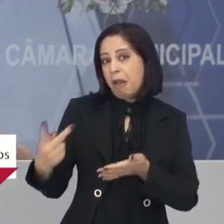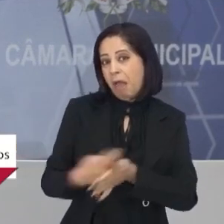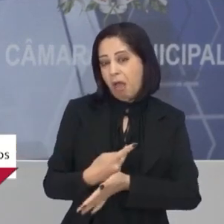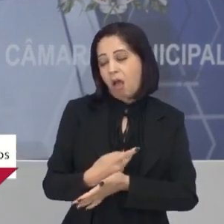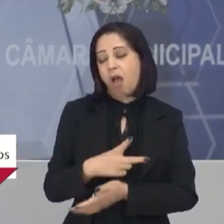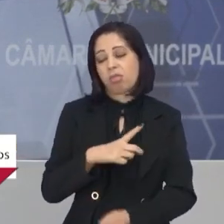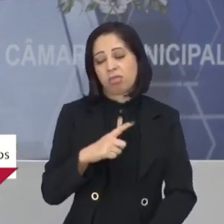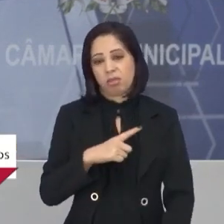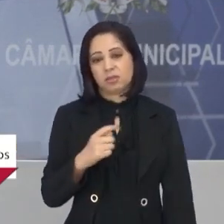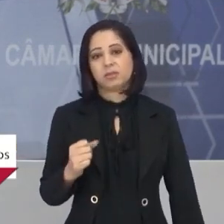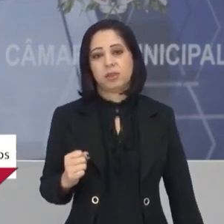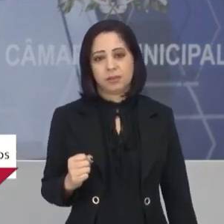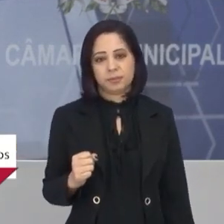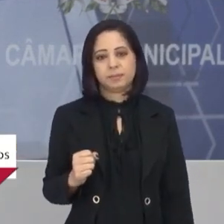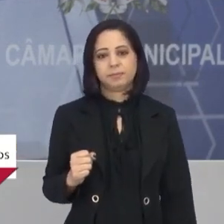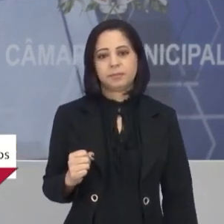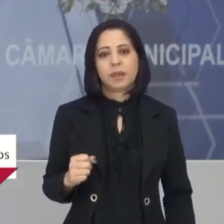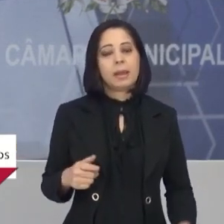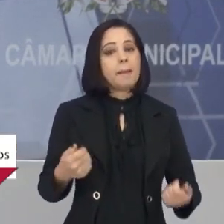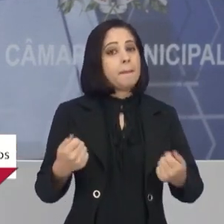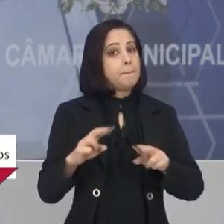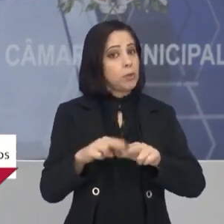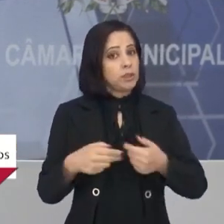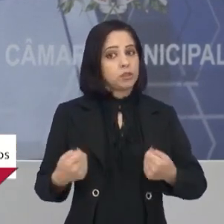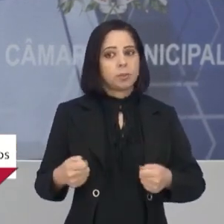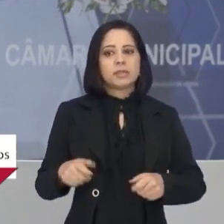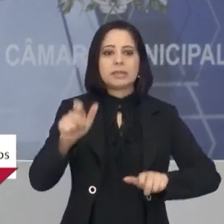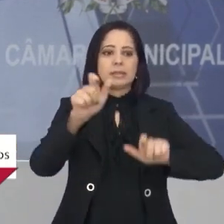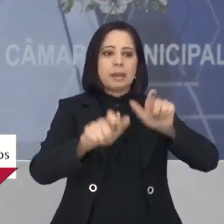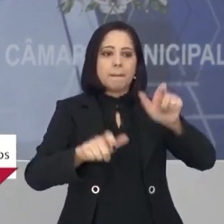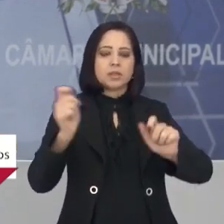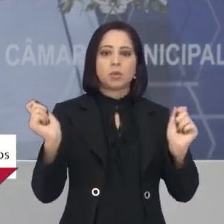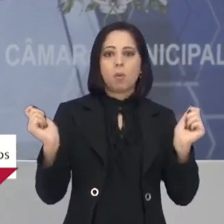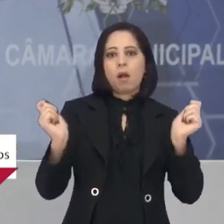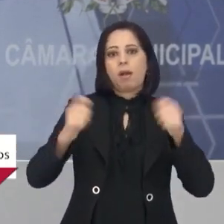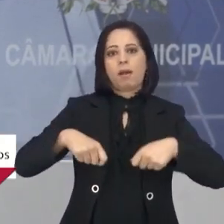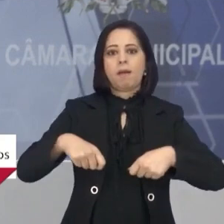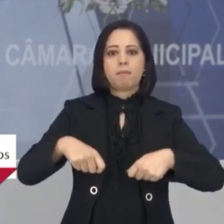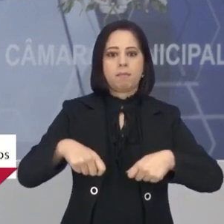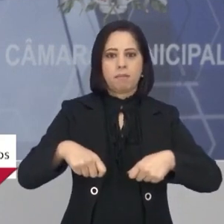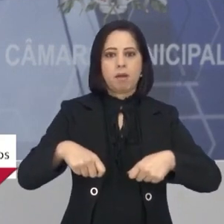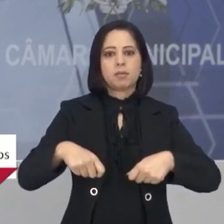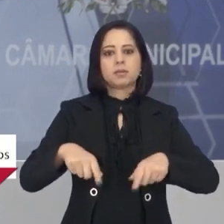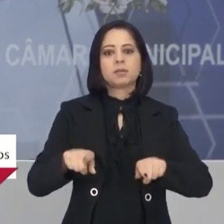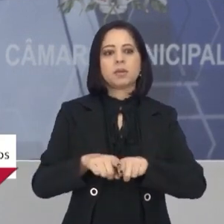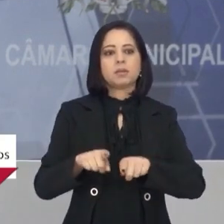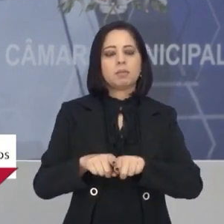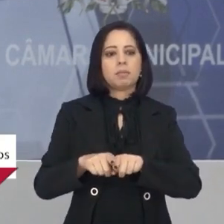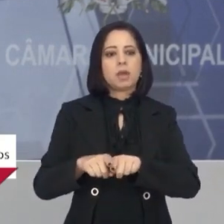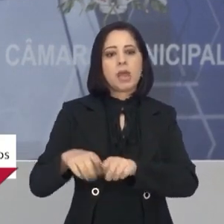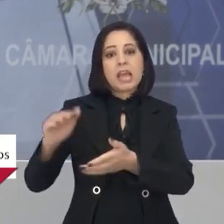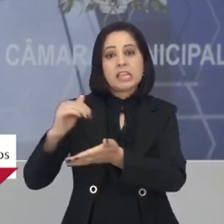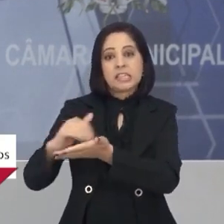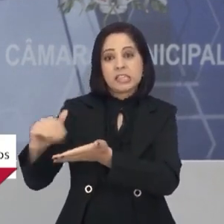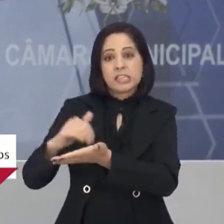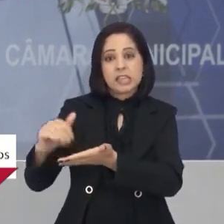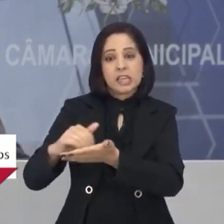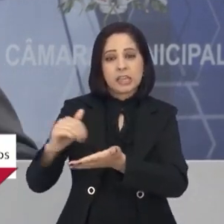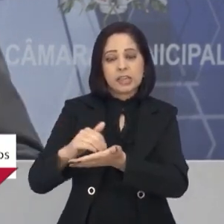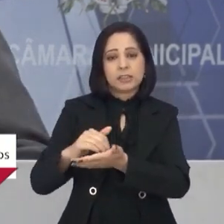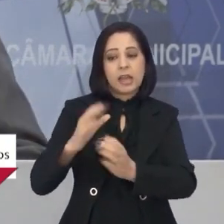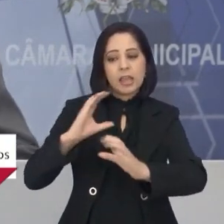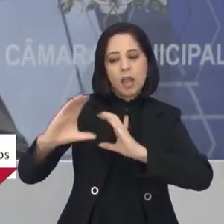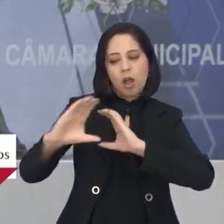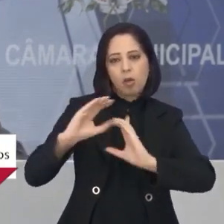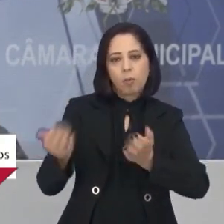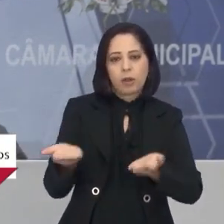criado pessoas Preparadas estruturas que se conversam entre si para atingir para